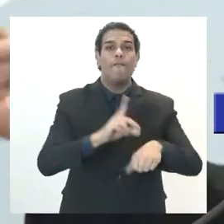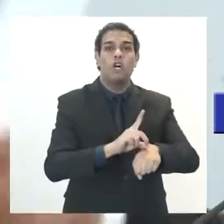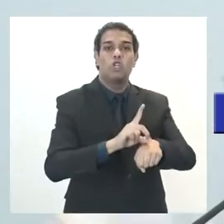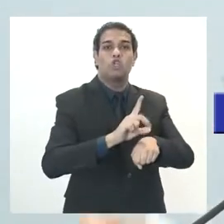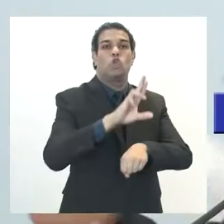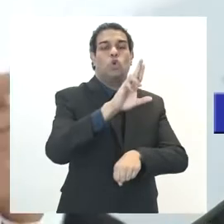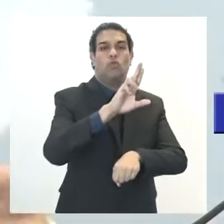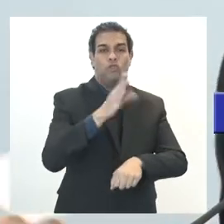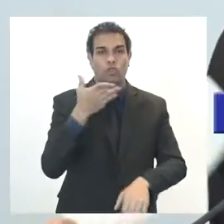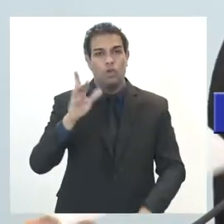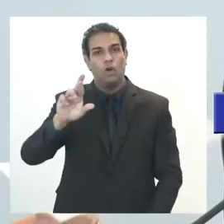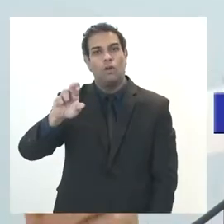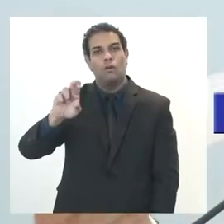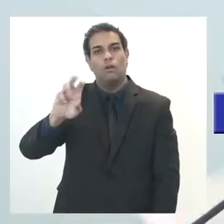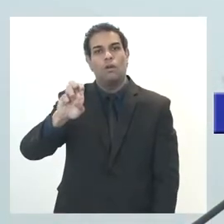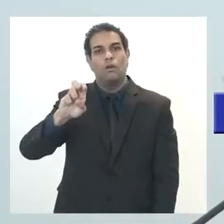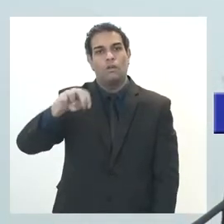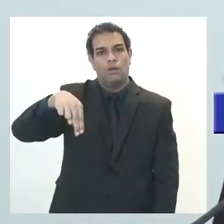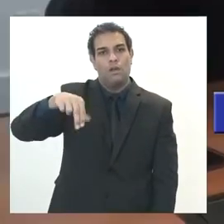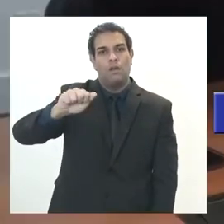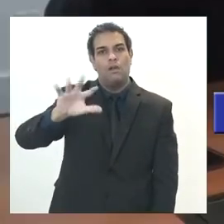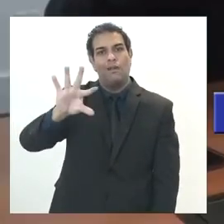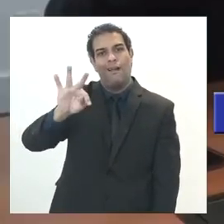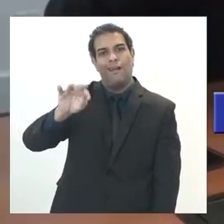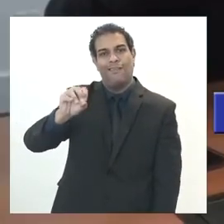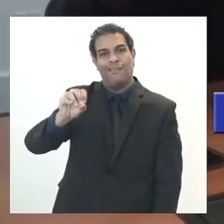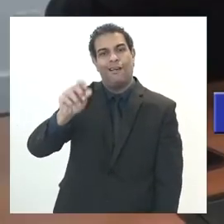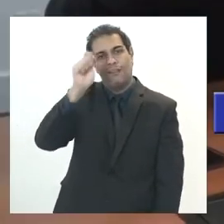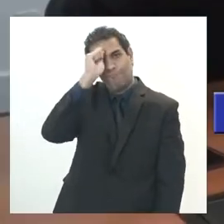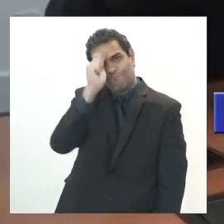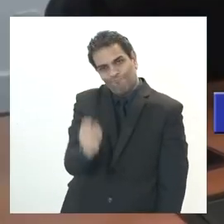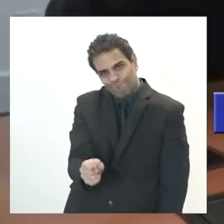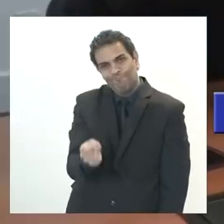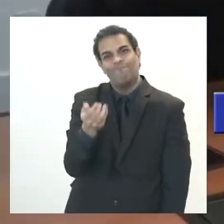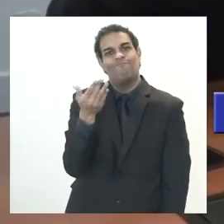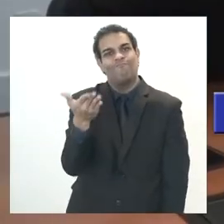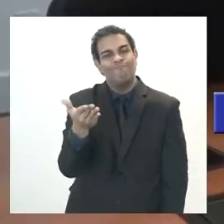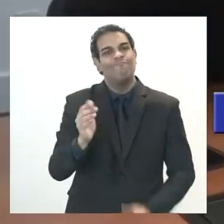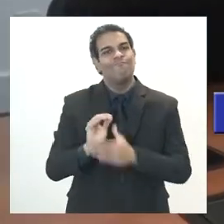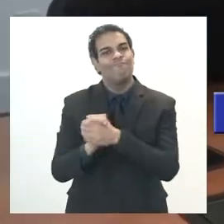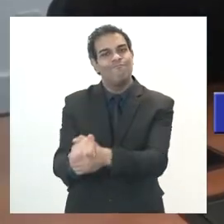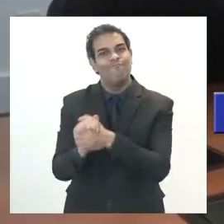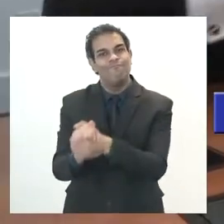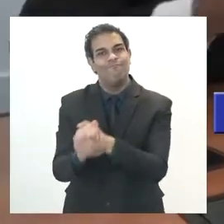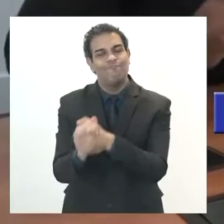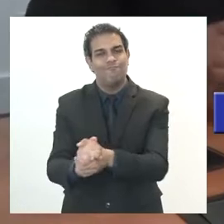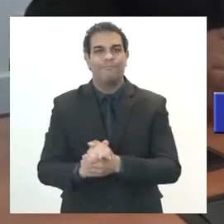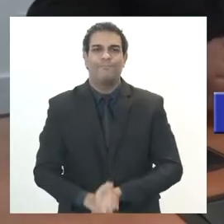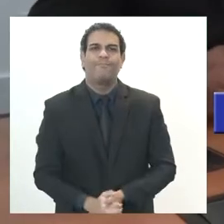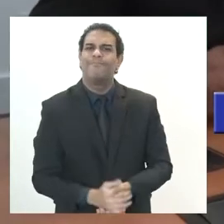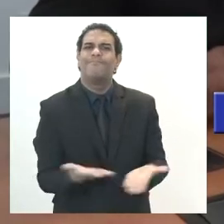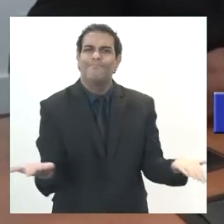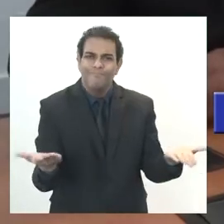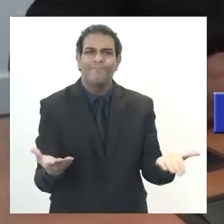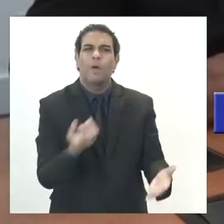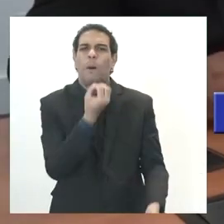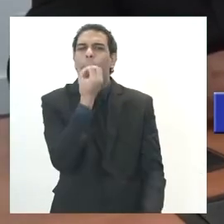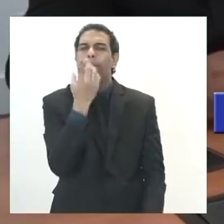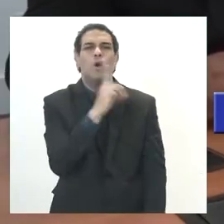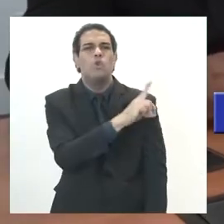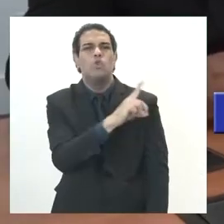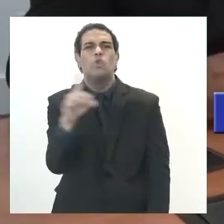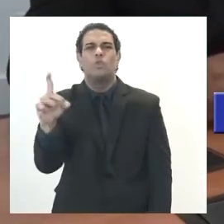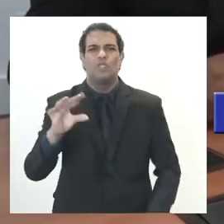também um participante permanente dos nossos dos nossos debates Bom primeiramente eu gostaria de dar bom dia